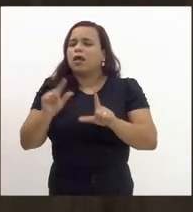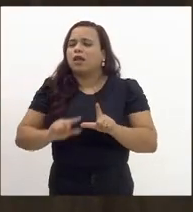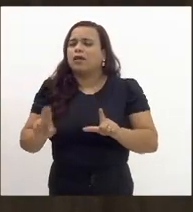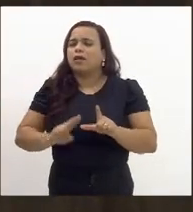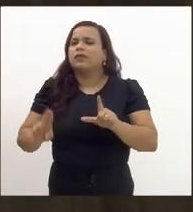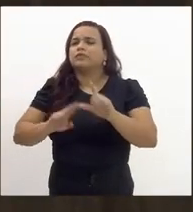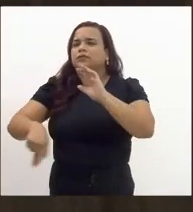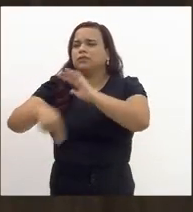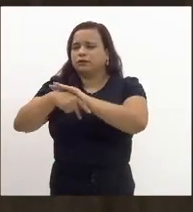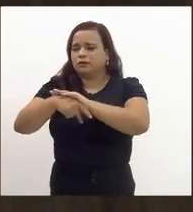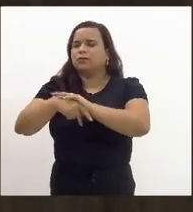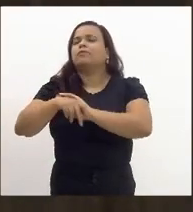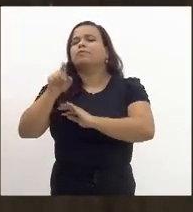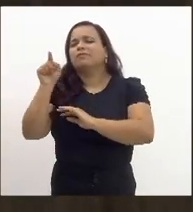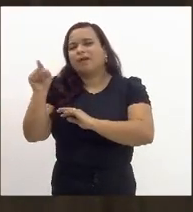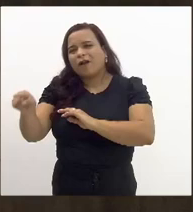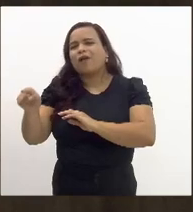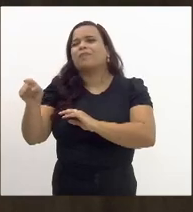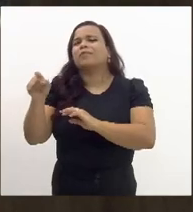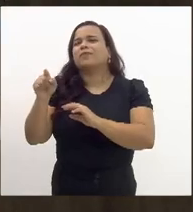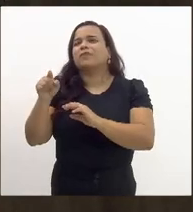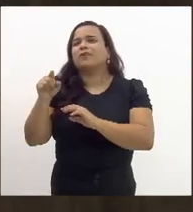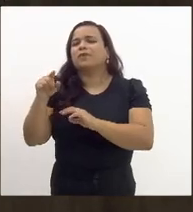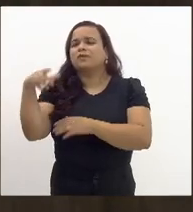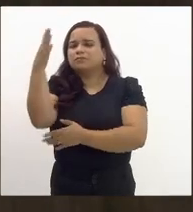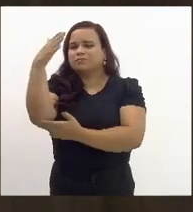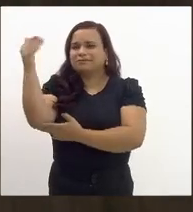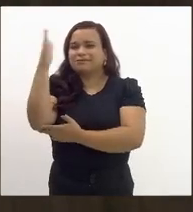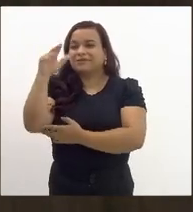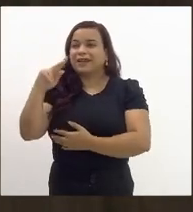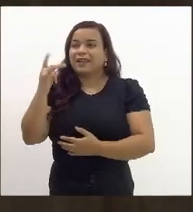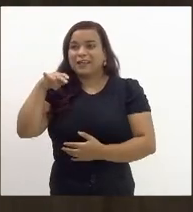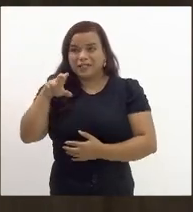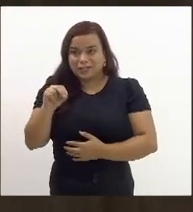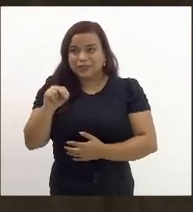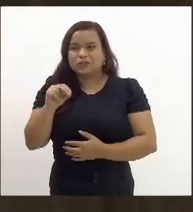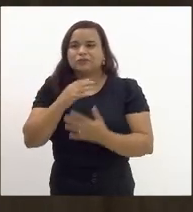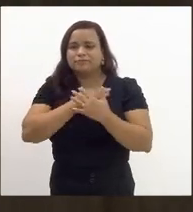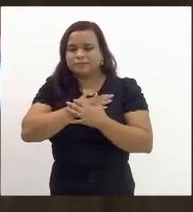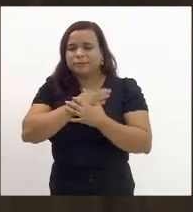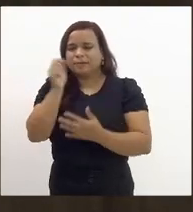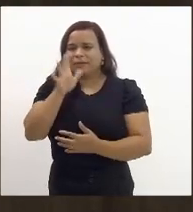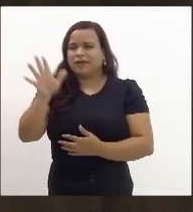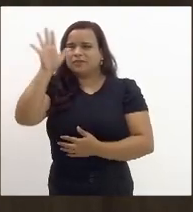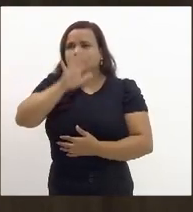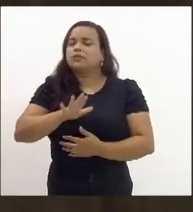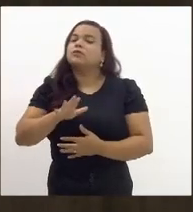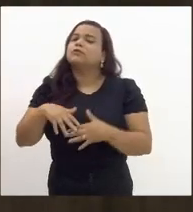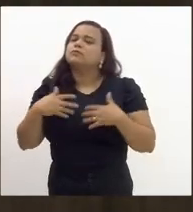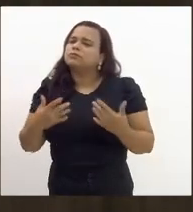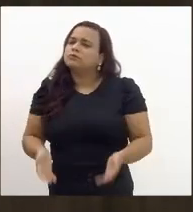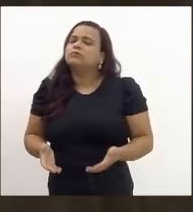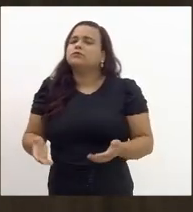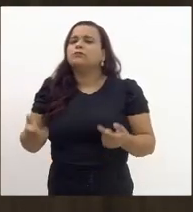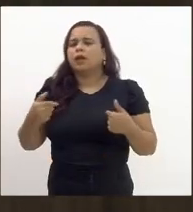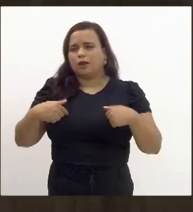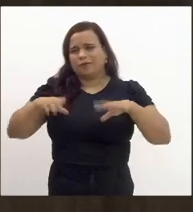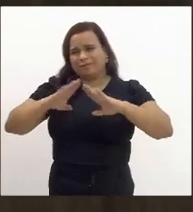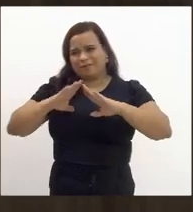Pedro II, e amanhã completaria mais um aniversário. Então, eu como morador de Patildo Alferes, meu